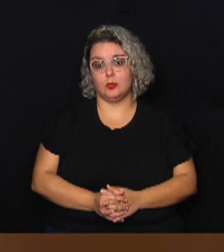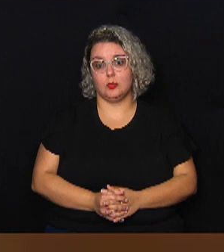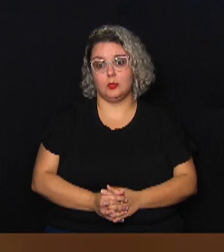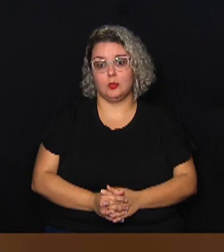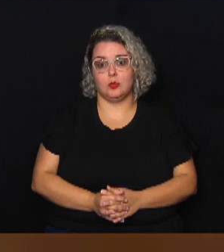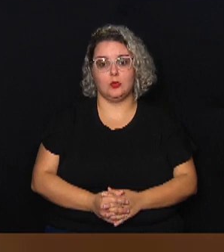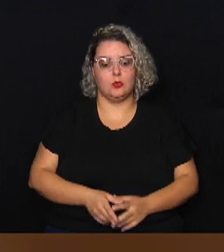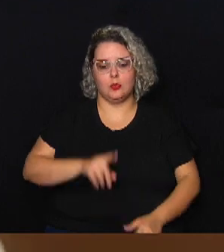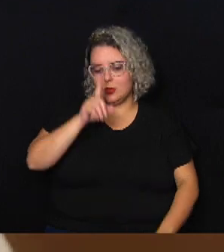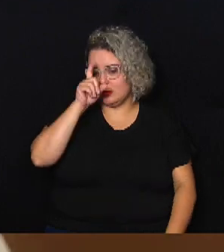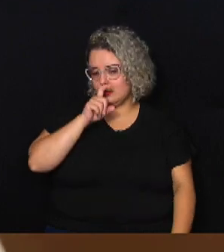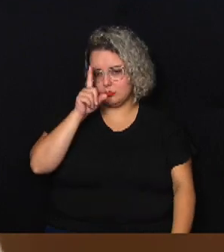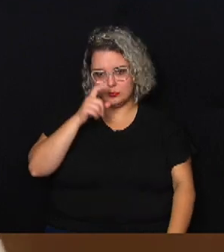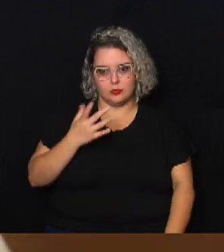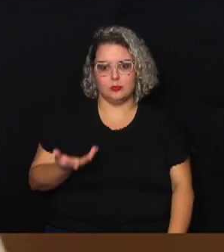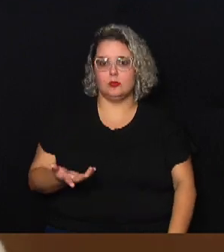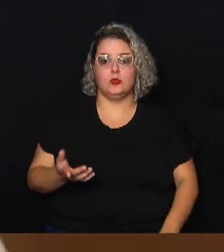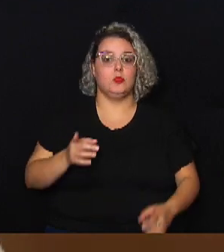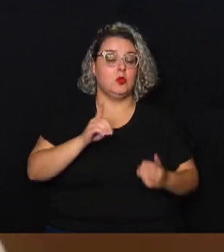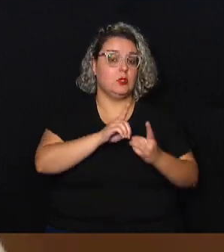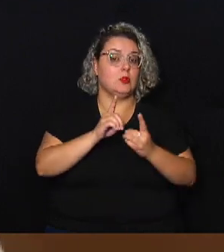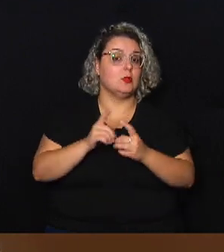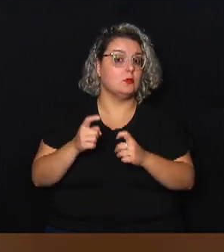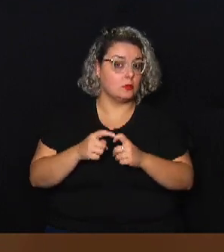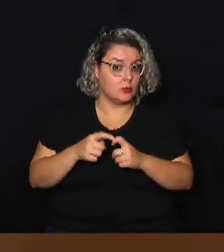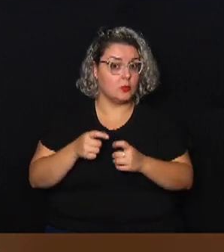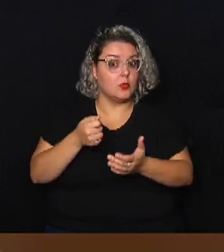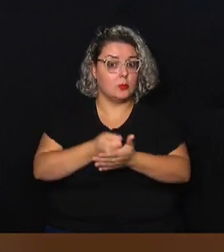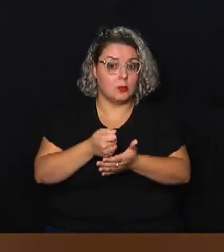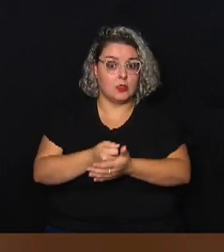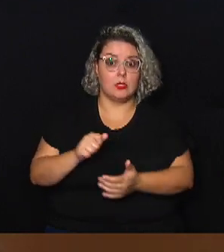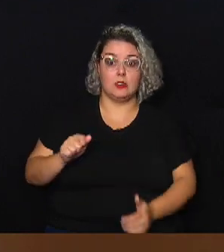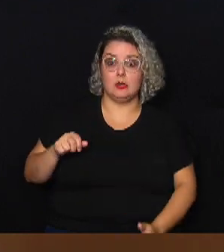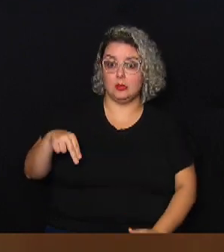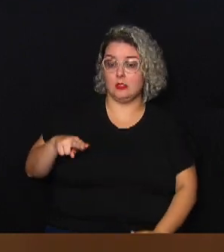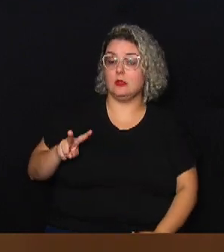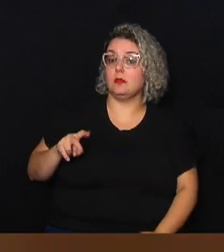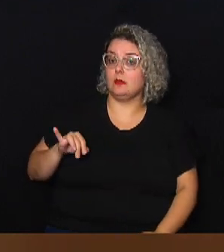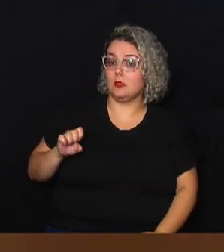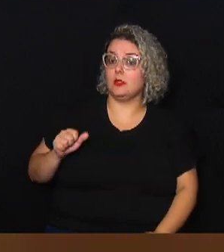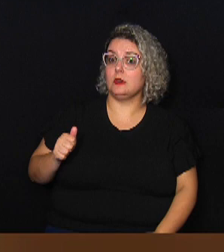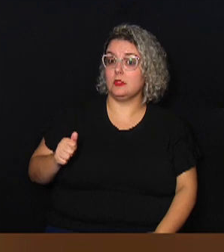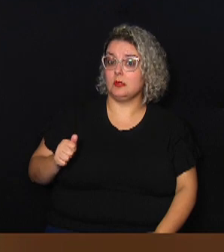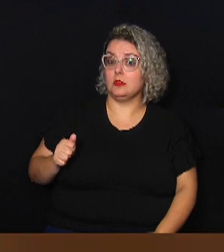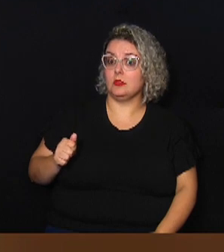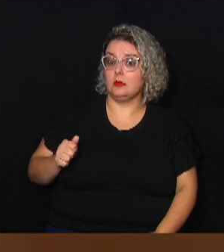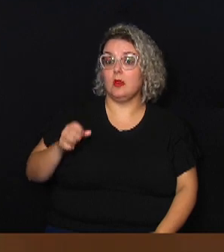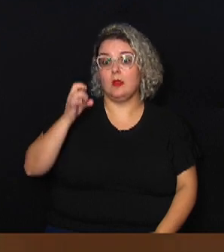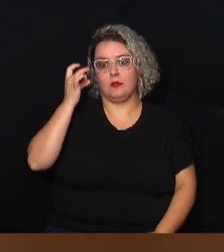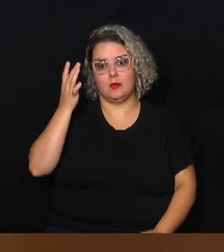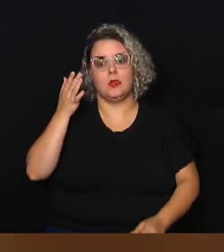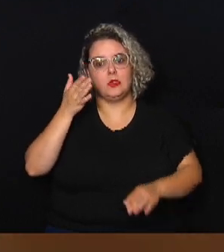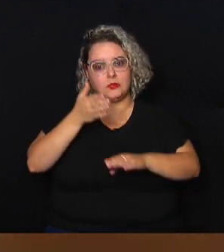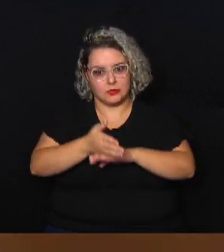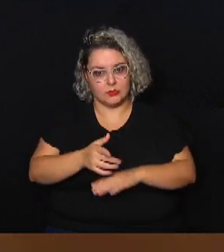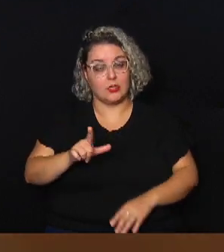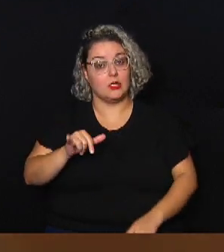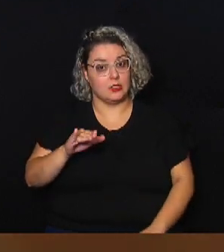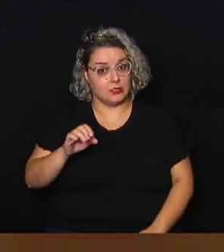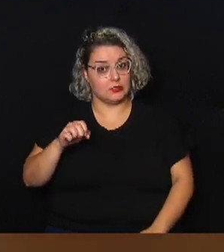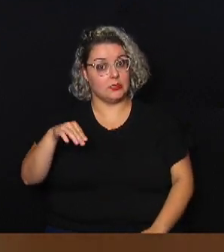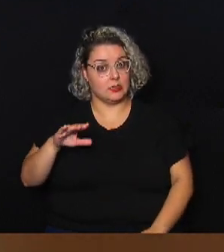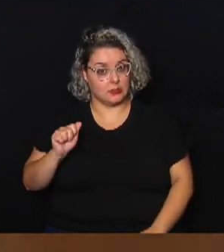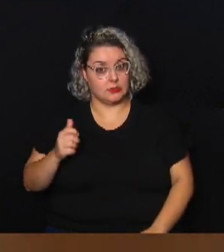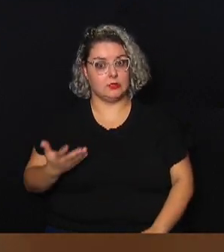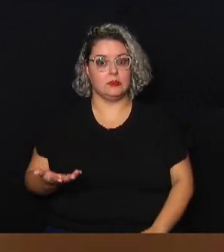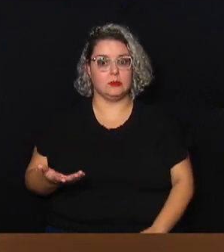hospitalar ou que seja de atendimento médico, por obrigação da Anvisa, precisa ter um bem fácil acesso às licenças. Então, tem